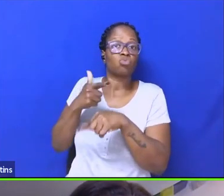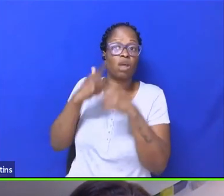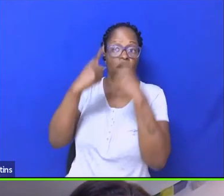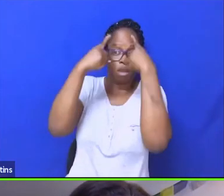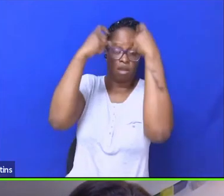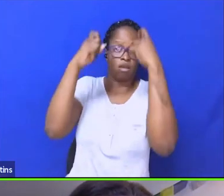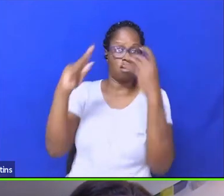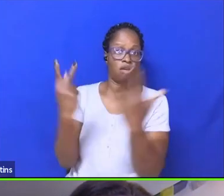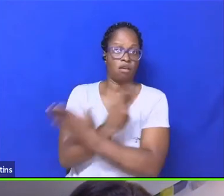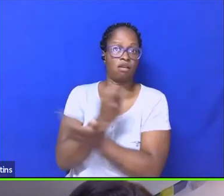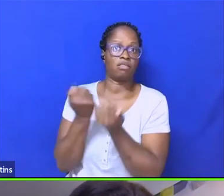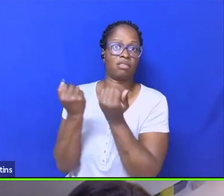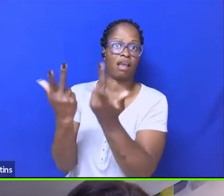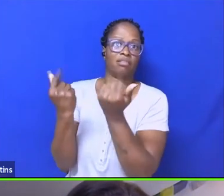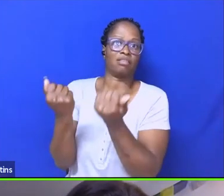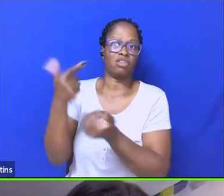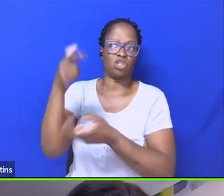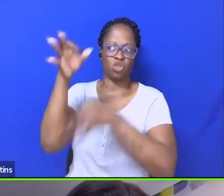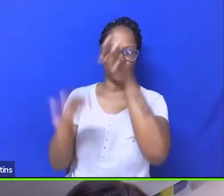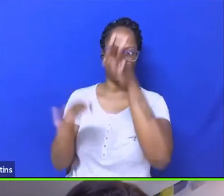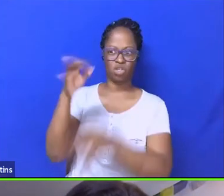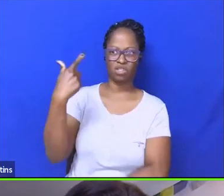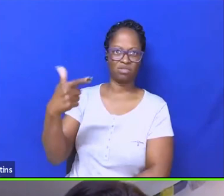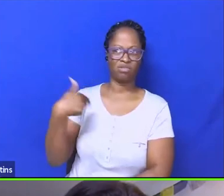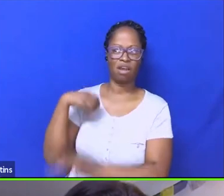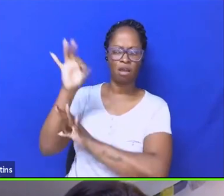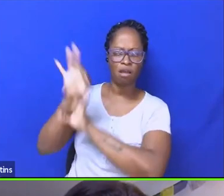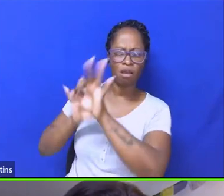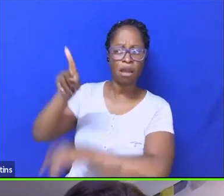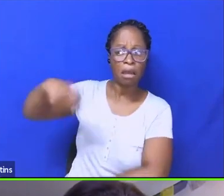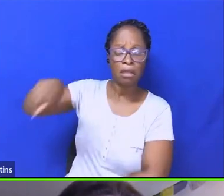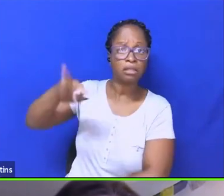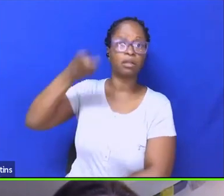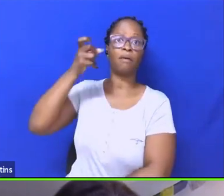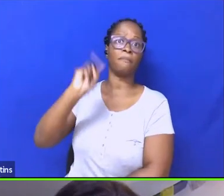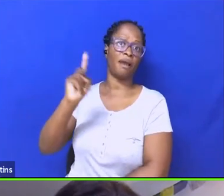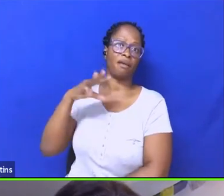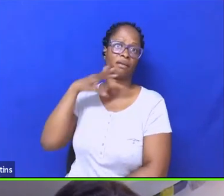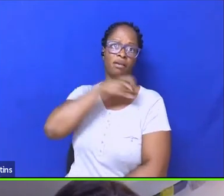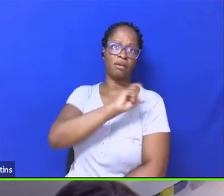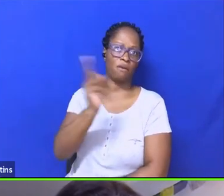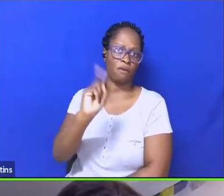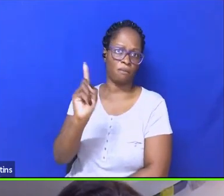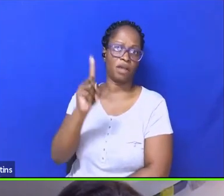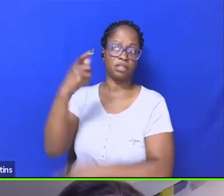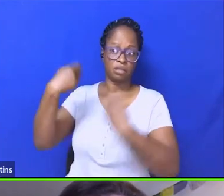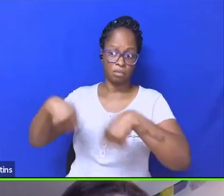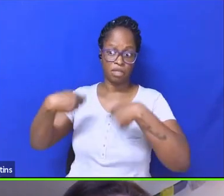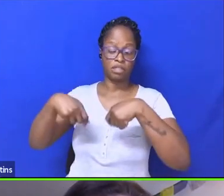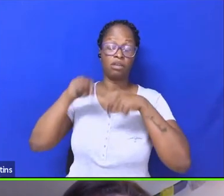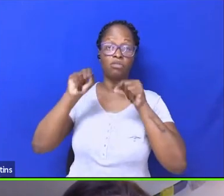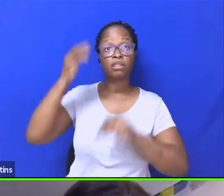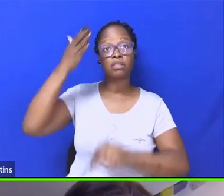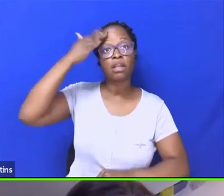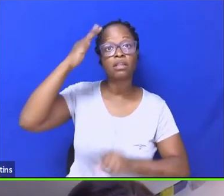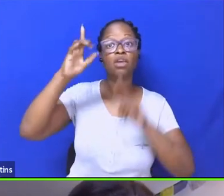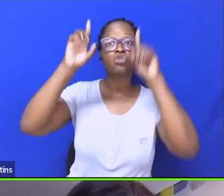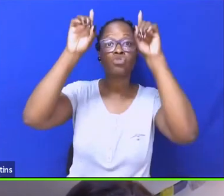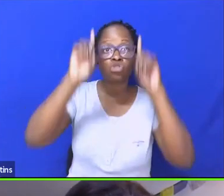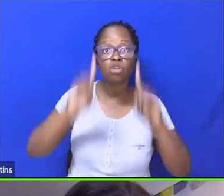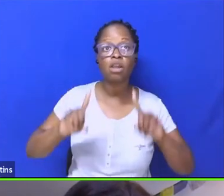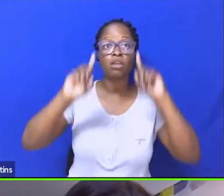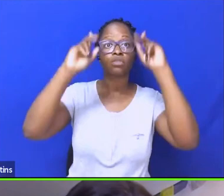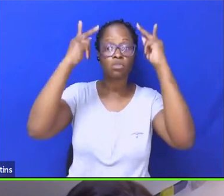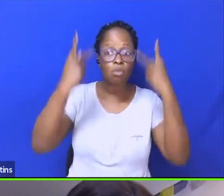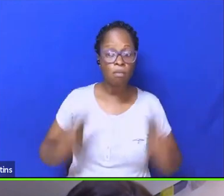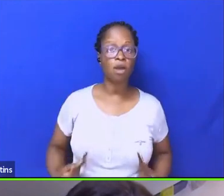de que devem ajustar sua conducta a estándares de direitos humanos não houve na dictadura e no tempo entre